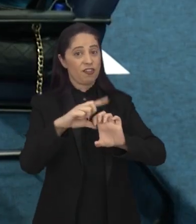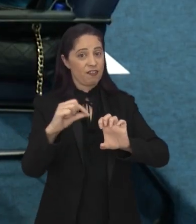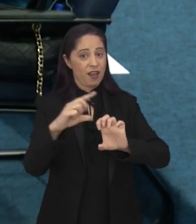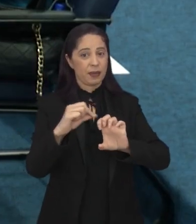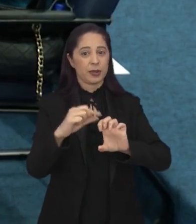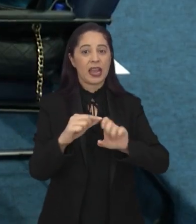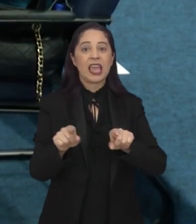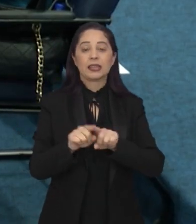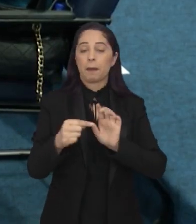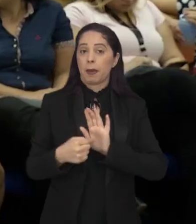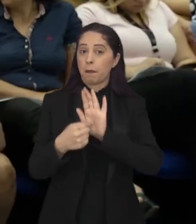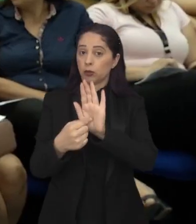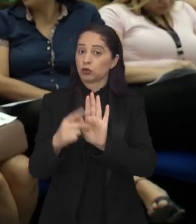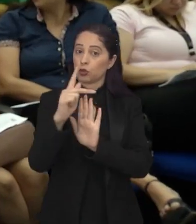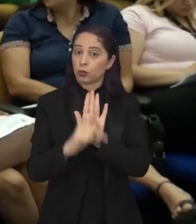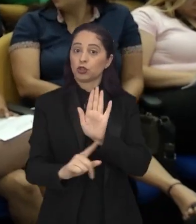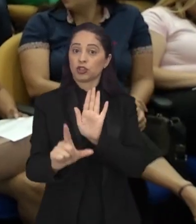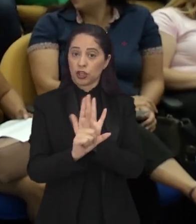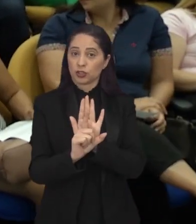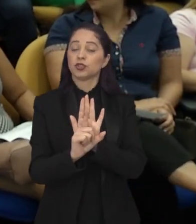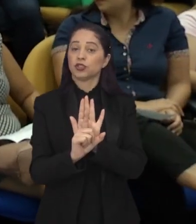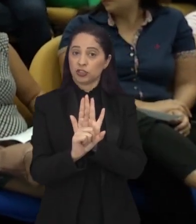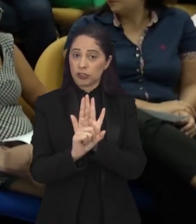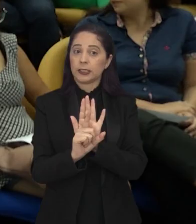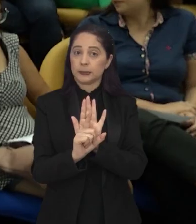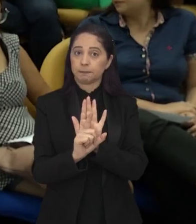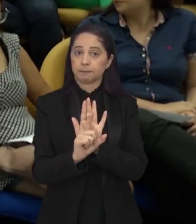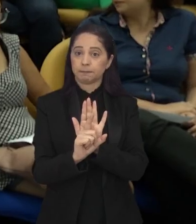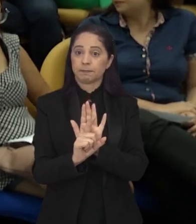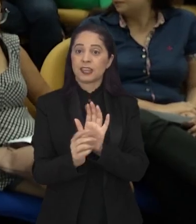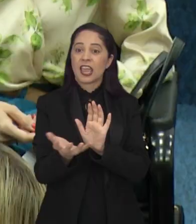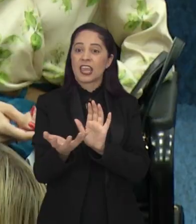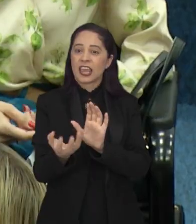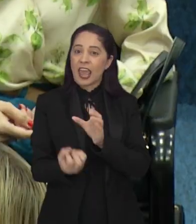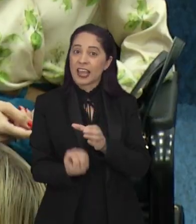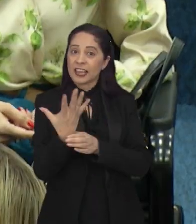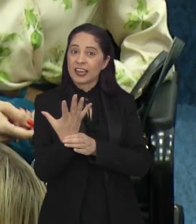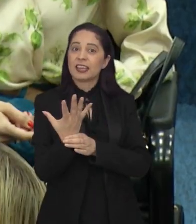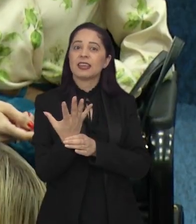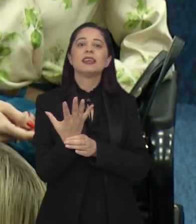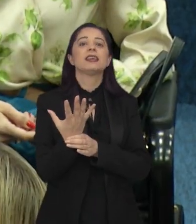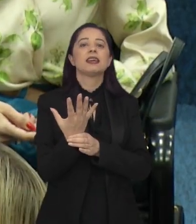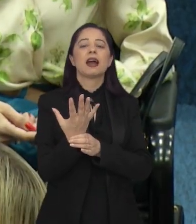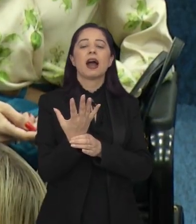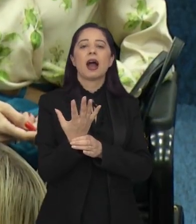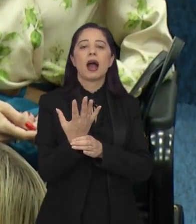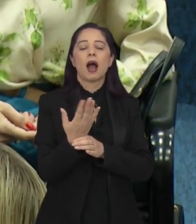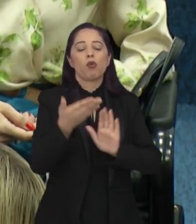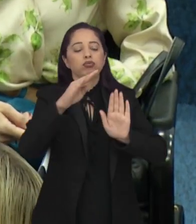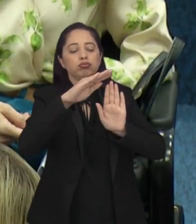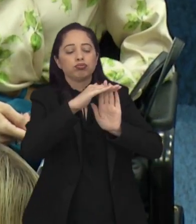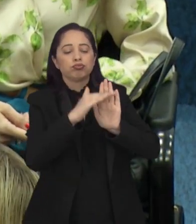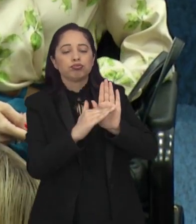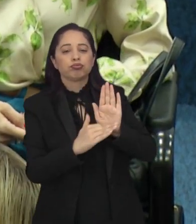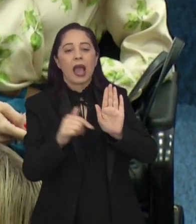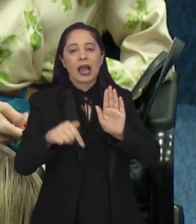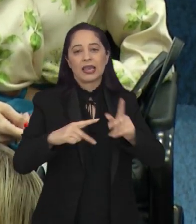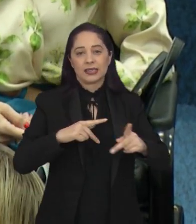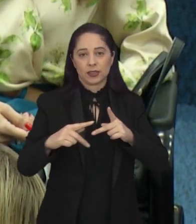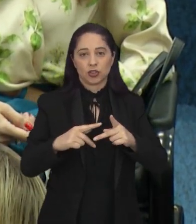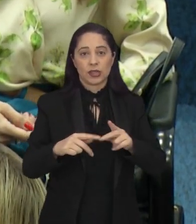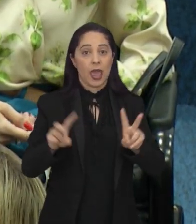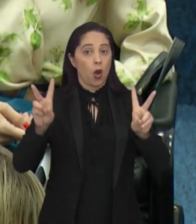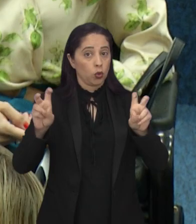empreendedorismo feminino e também apresentou o projeto de lei que quer criar um programa municipal sobre o tema. Para Petiti, este é um